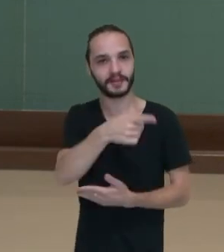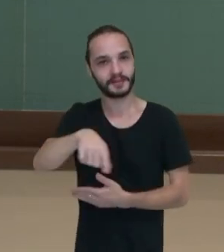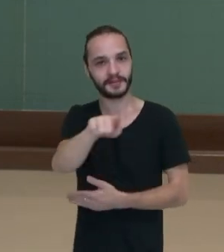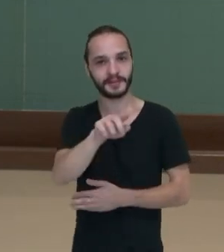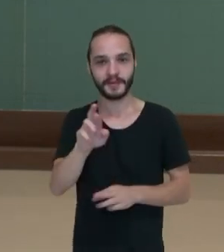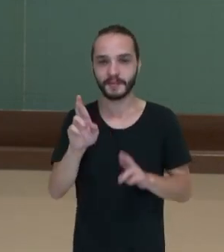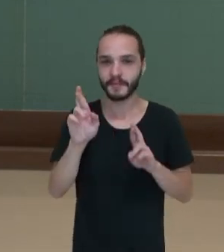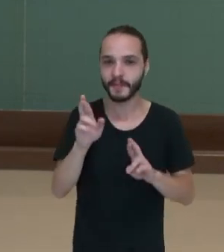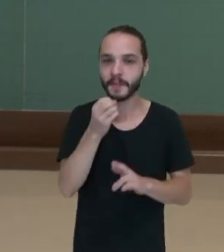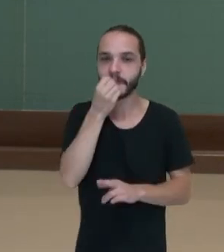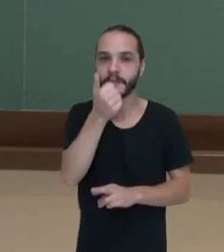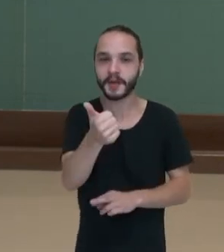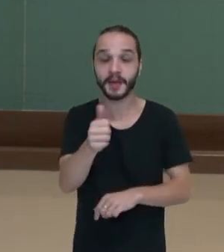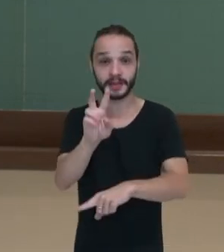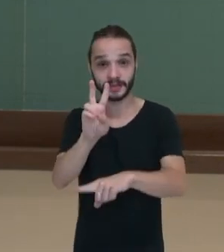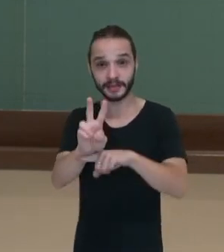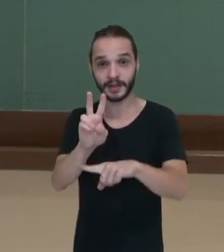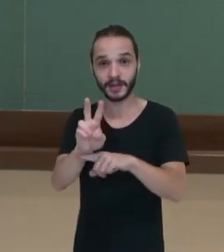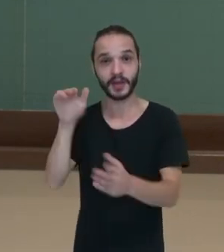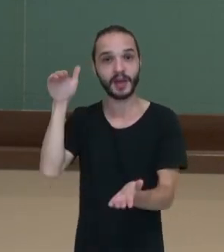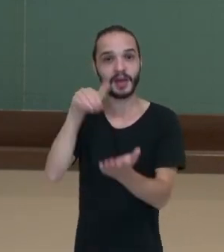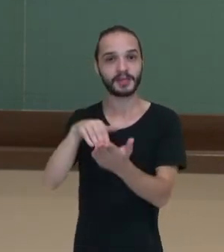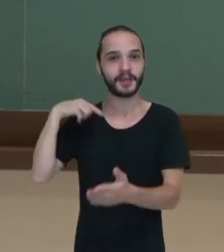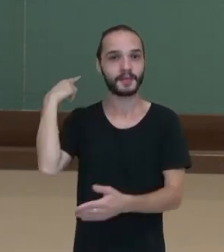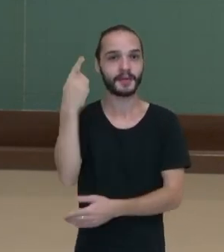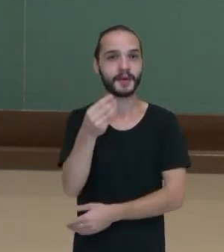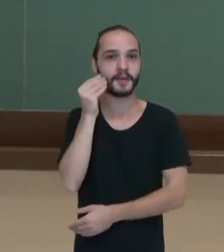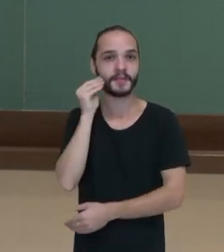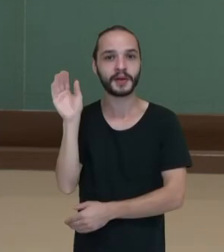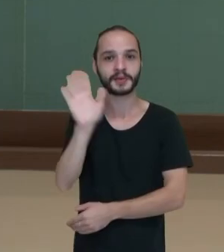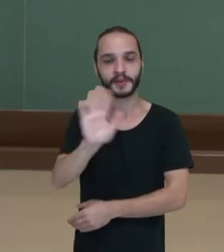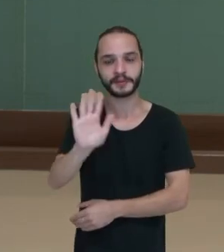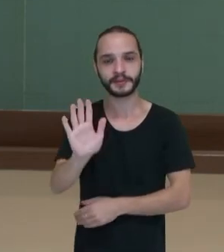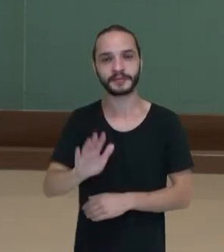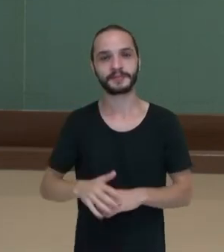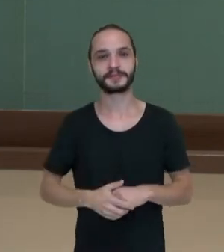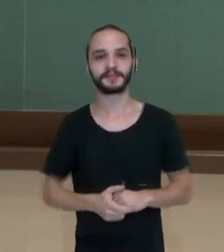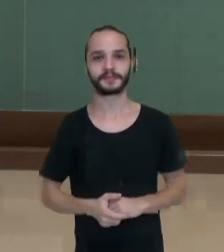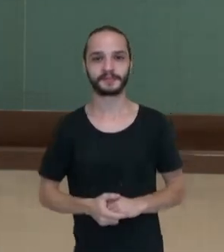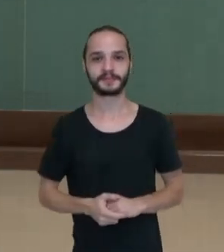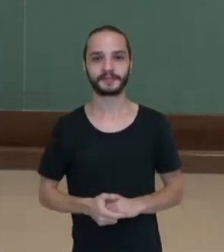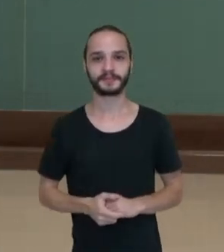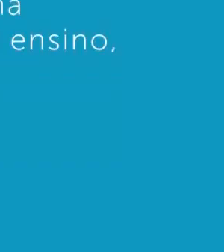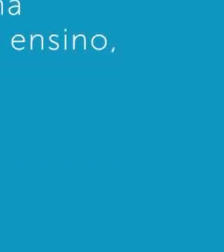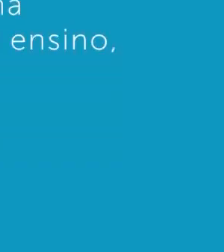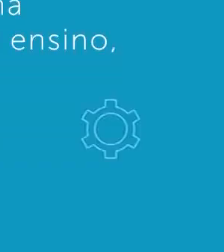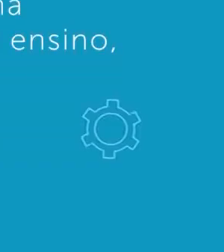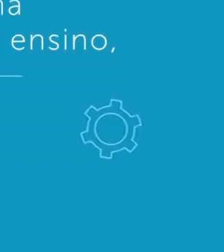estejam bem, se cuidem. Até mais, beijo da Prof. Carol para vocês. Tchau, tchau.